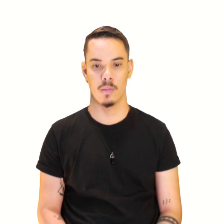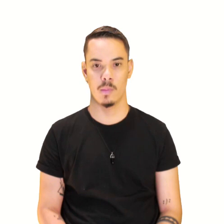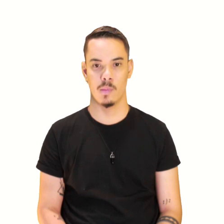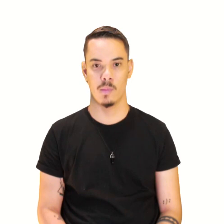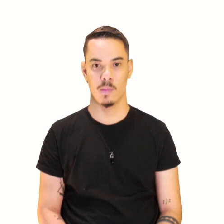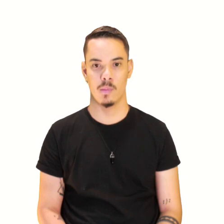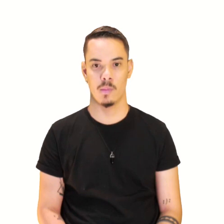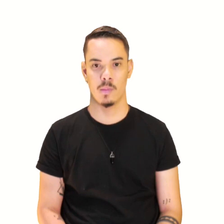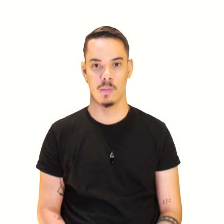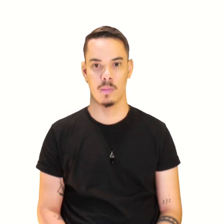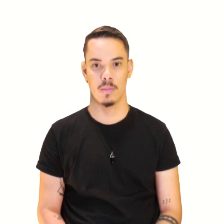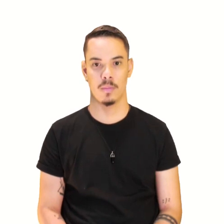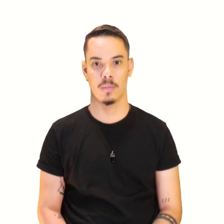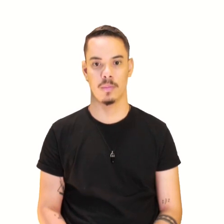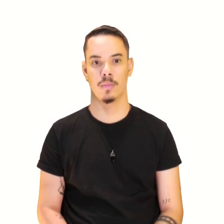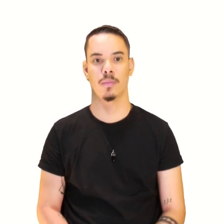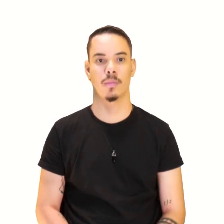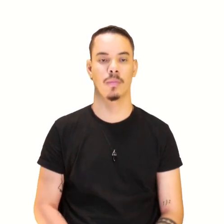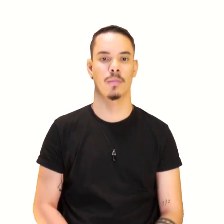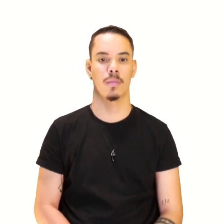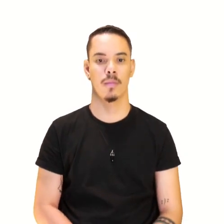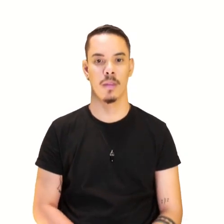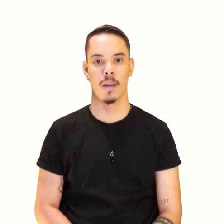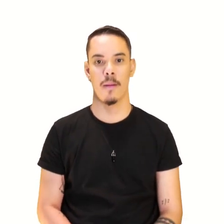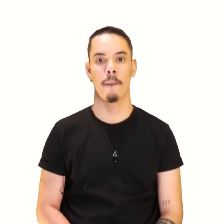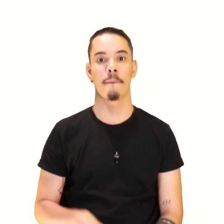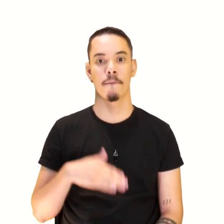manual fica melhor de